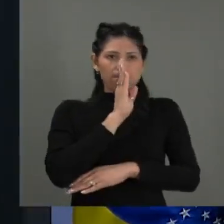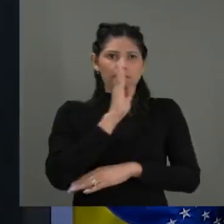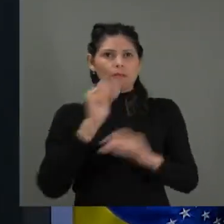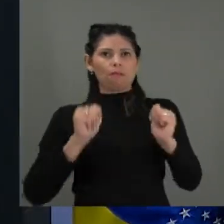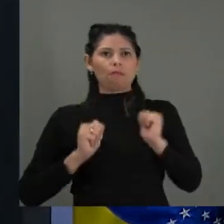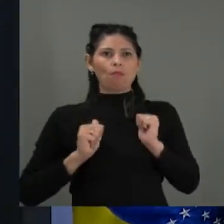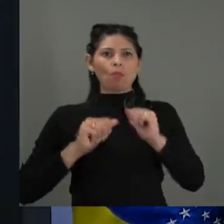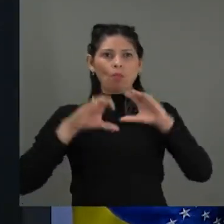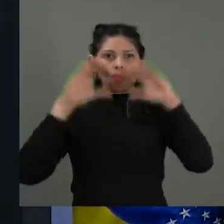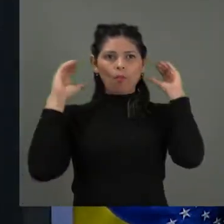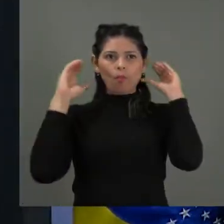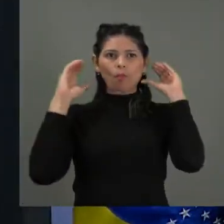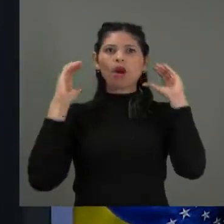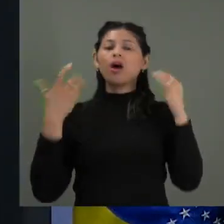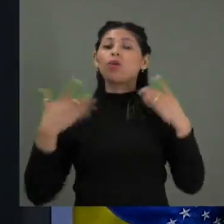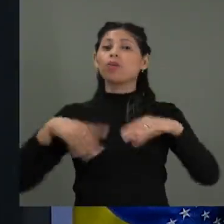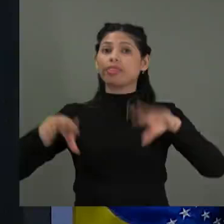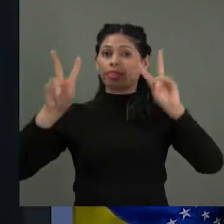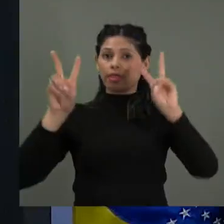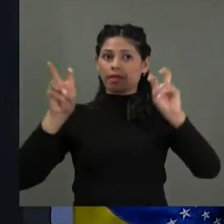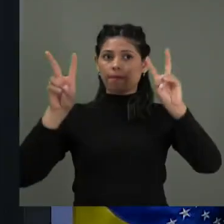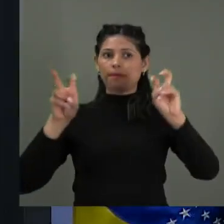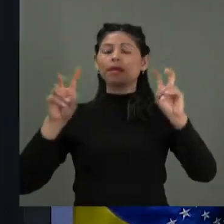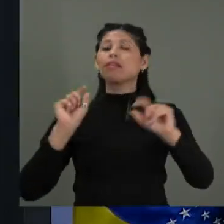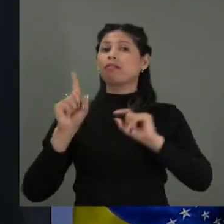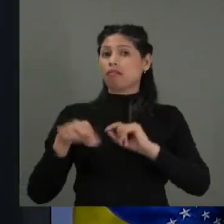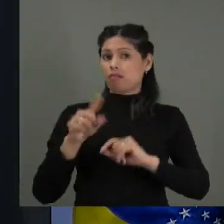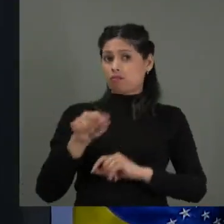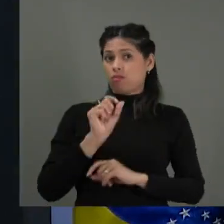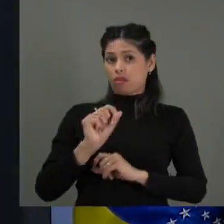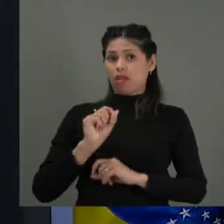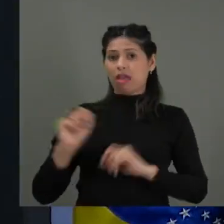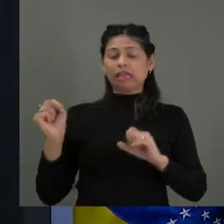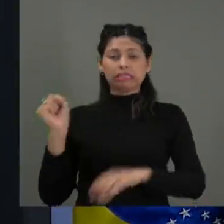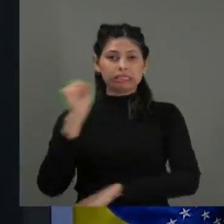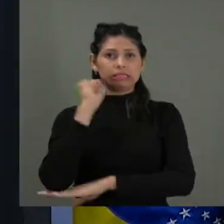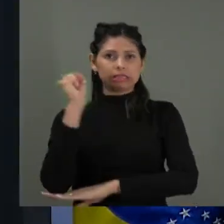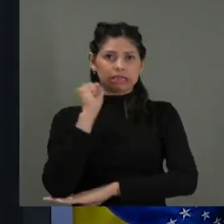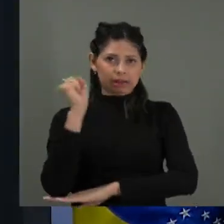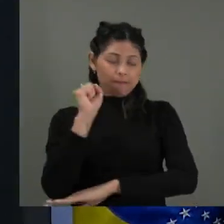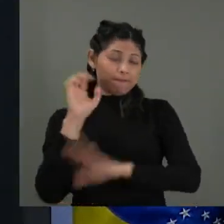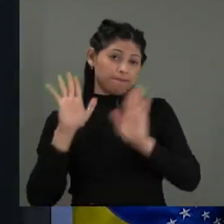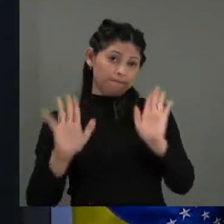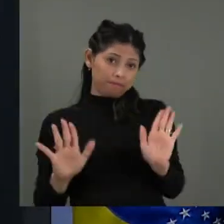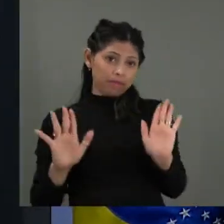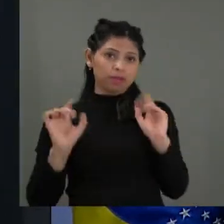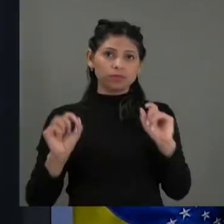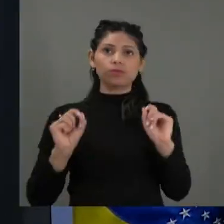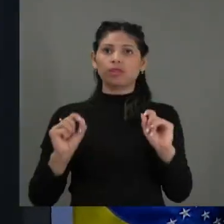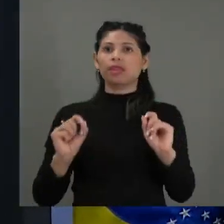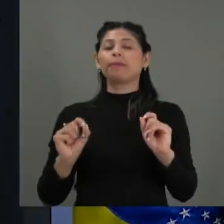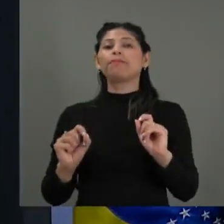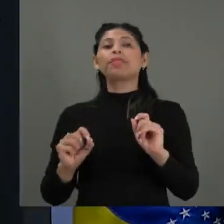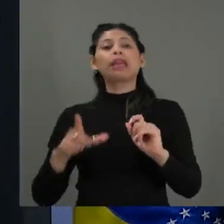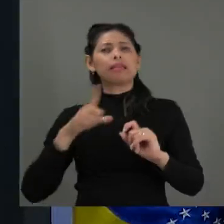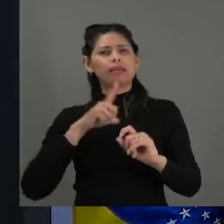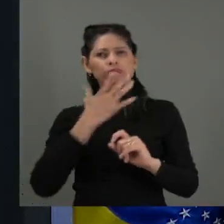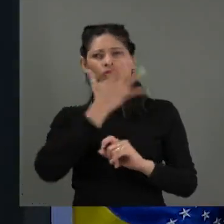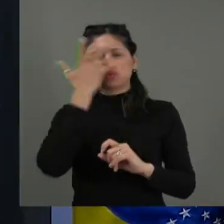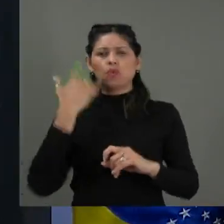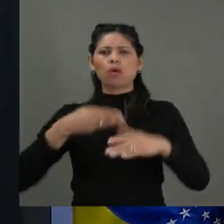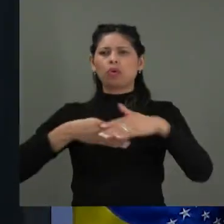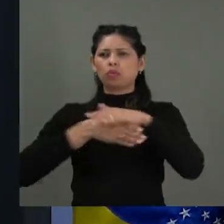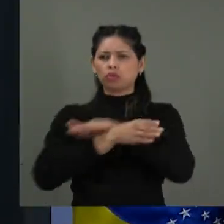um tema tão grave. Mas é aquela velha história, costume de casa vai à praça, já ouviu falar nisso,